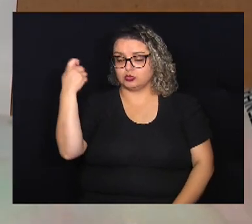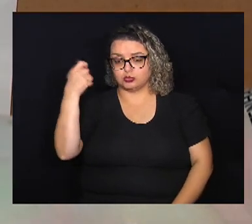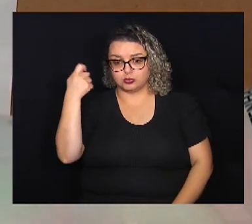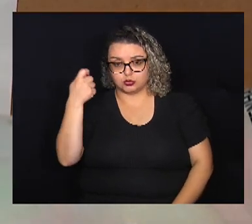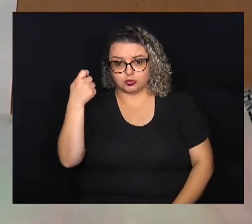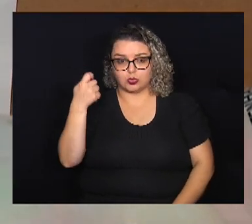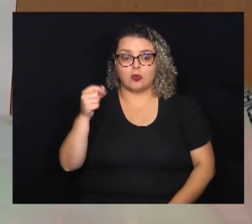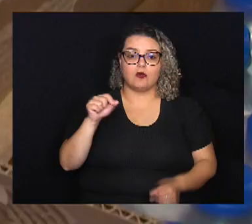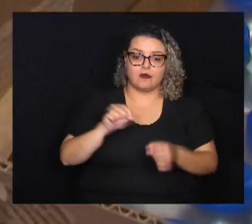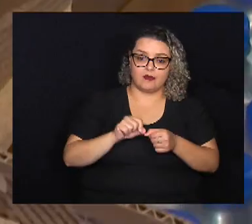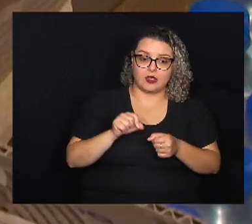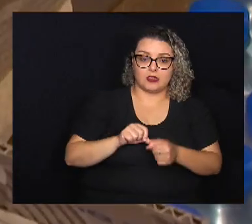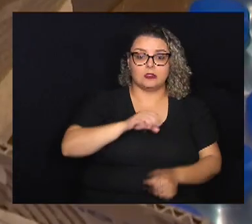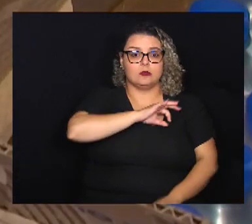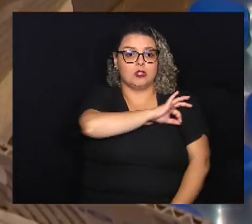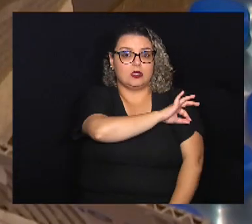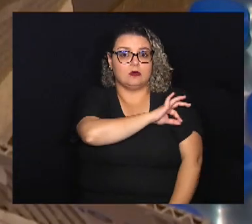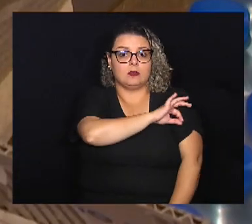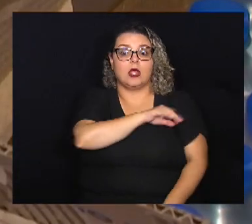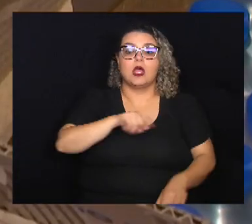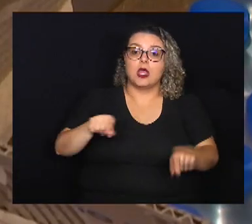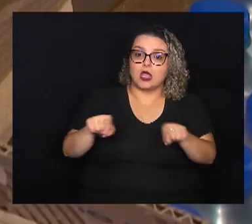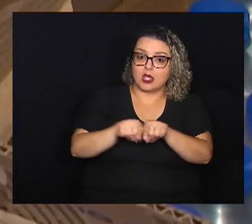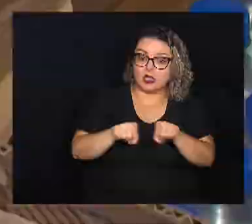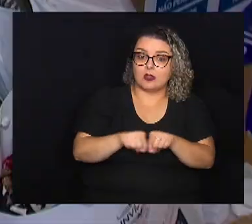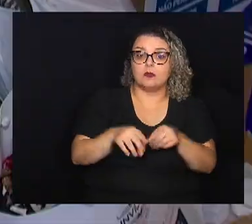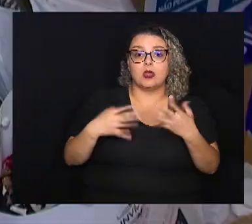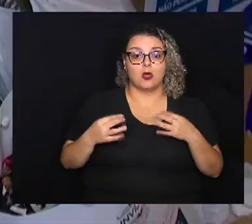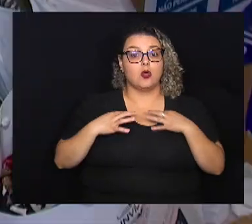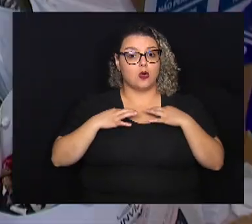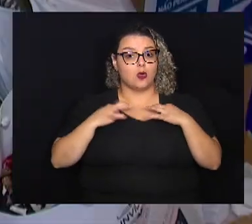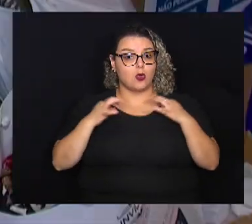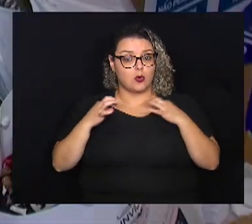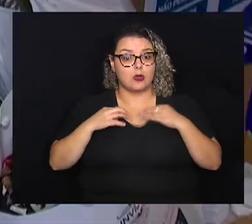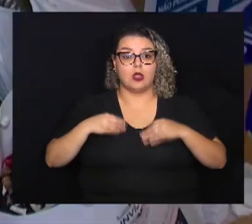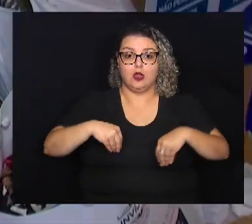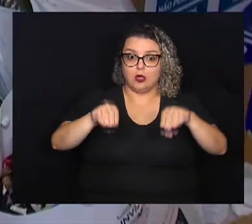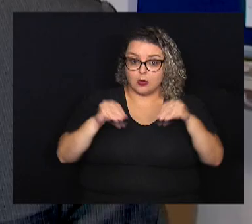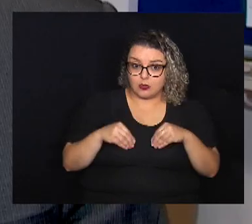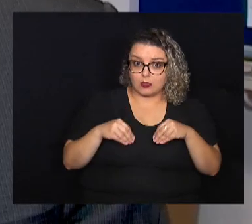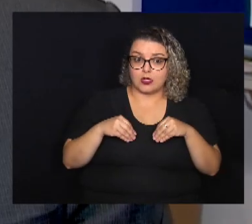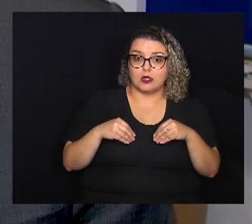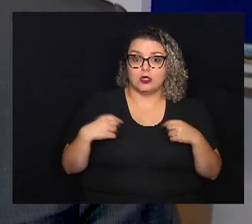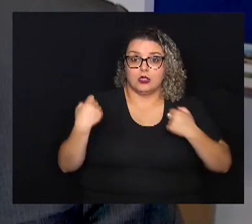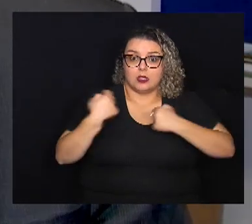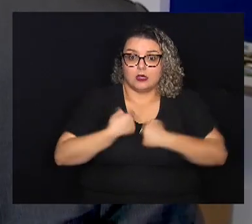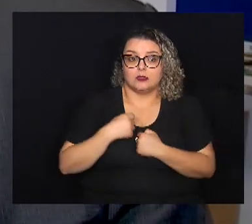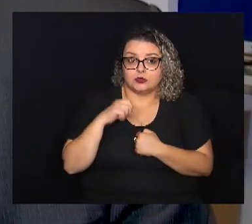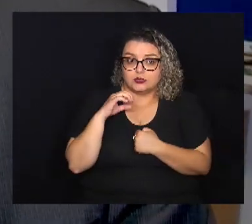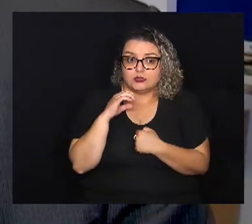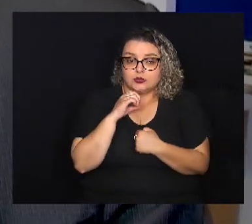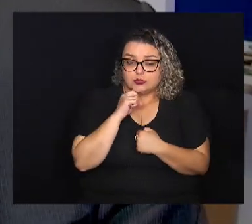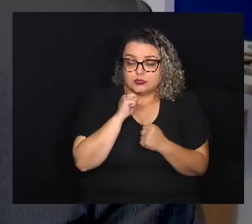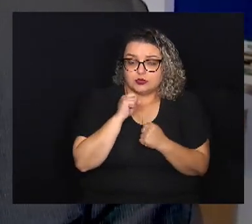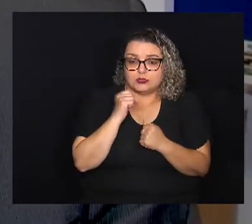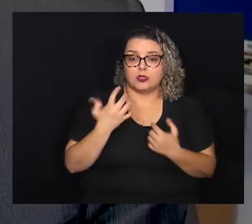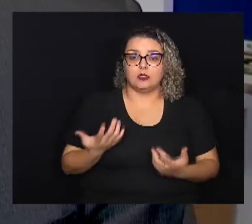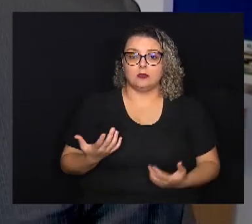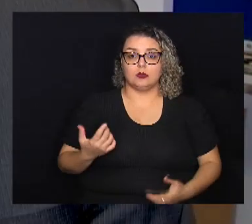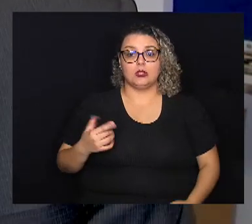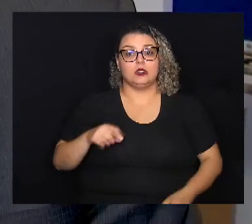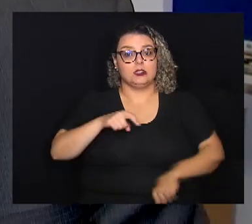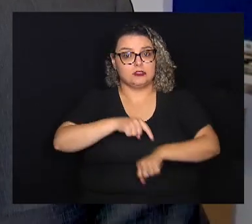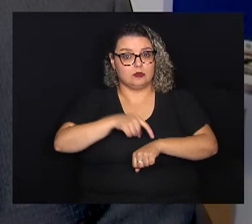realizada pela Prefeitura, e que também recebeu roupas, cobertores e agasalhos. Nesse momento nos colocamos como um